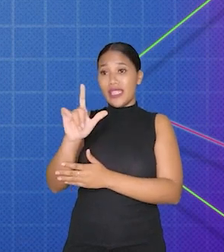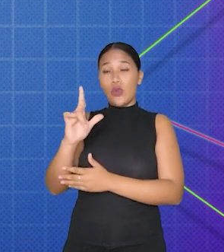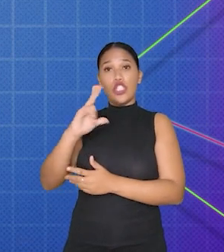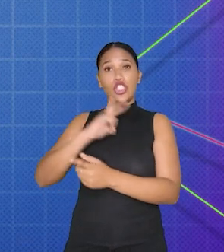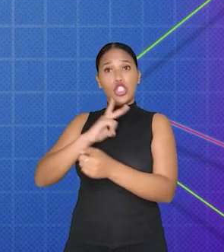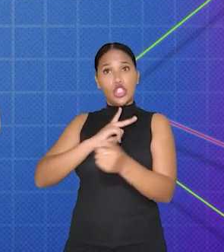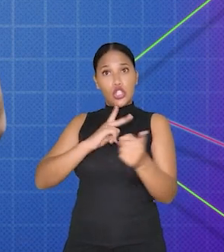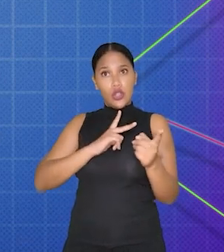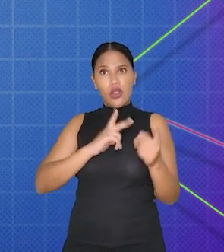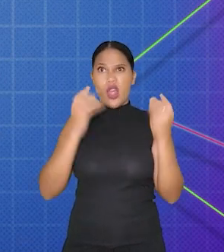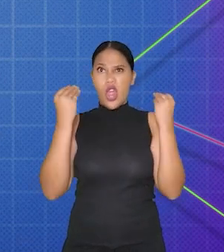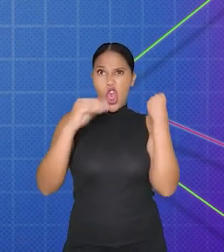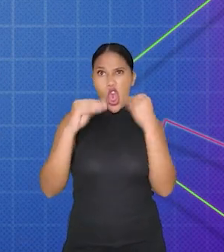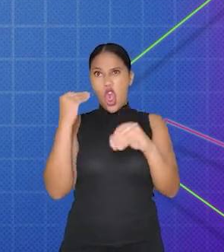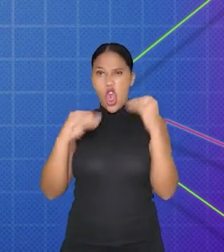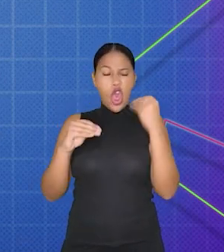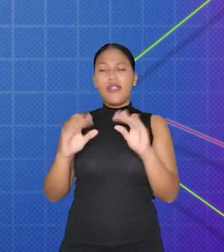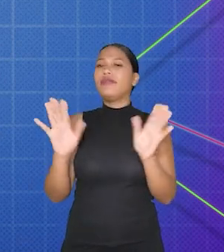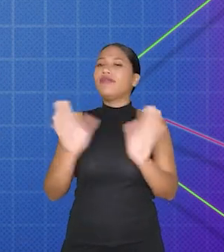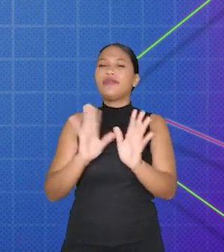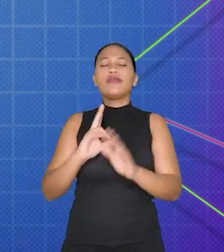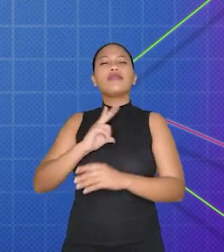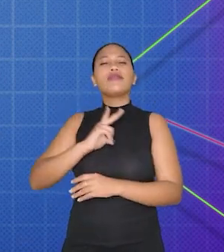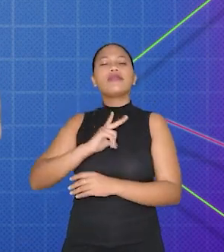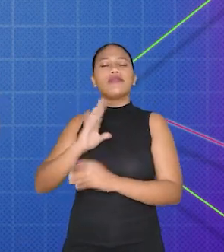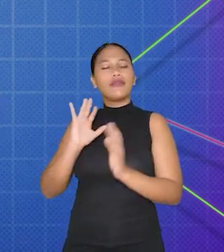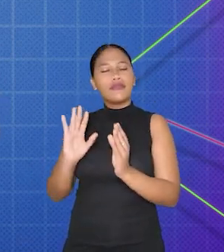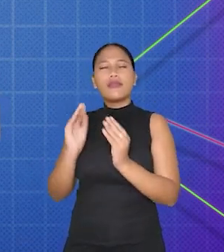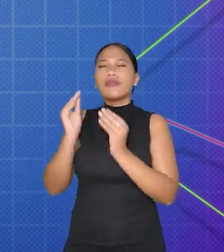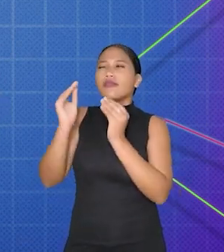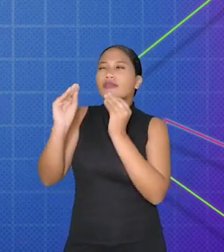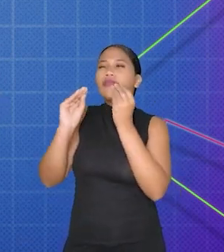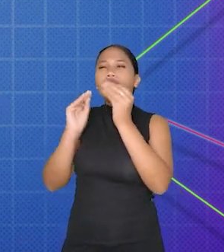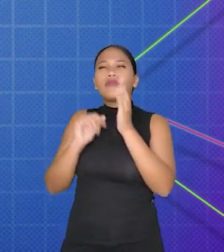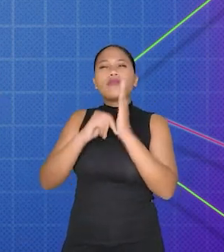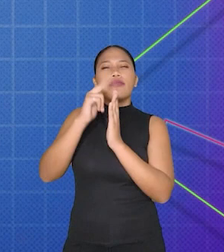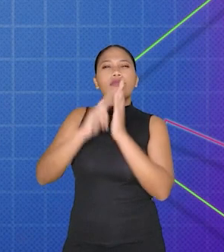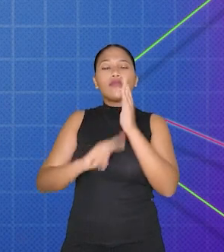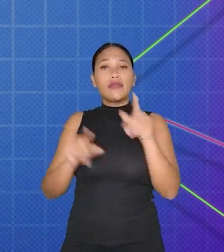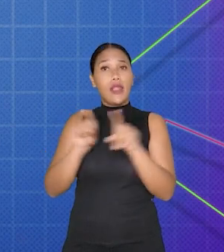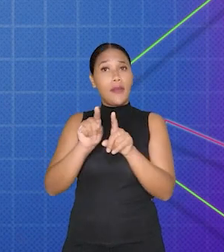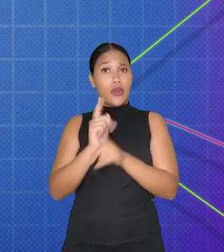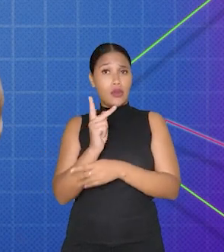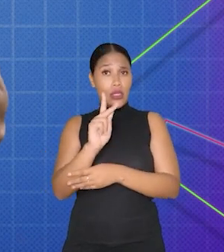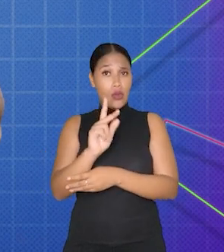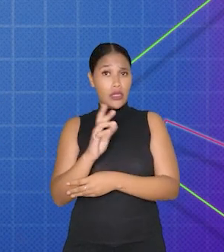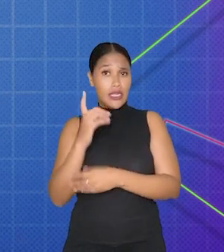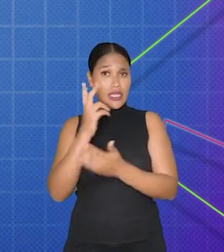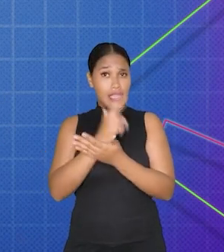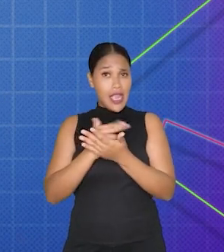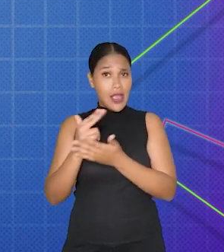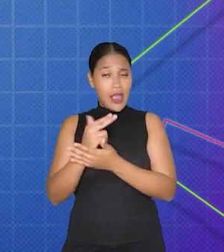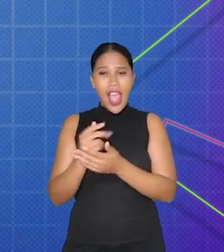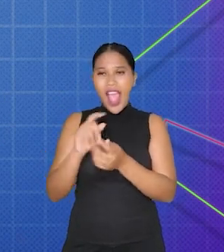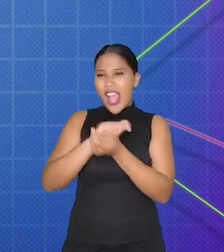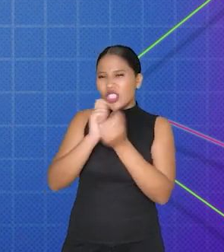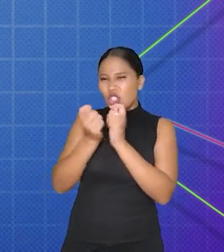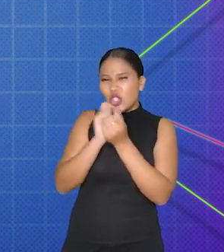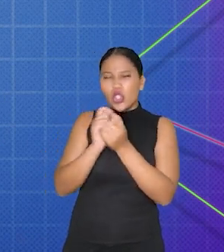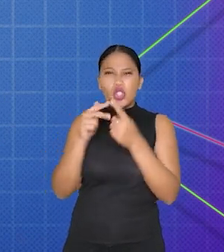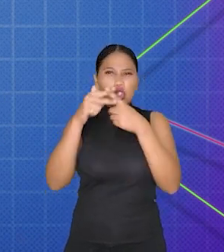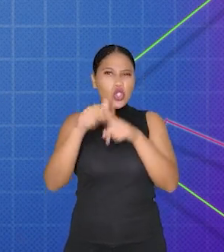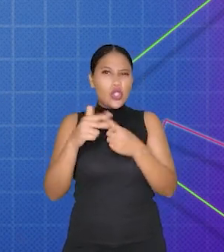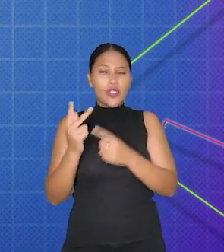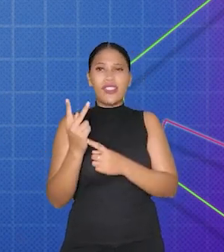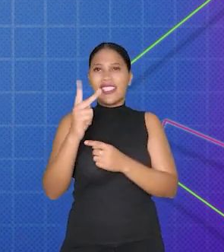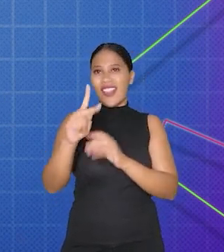pixels individuais em vez de usar ferramentas de desfoque ou de suavização. Refine o seu desenho. Faça ajustes